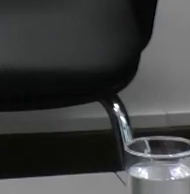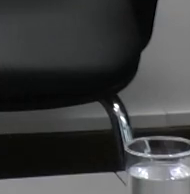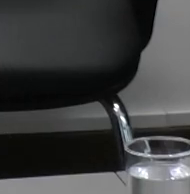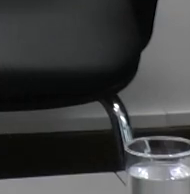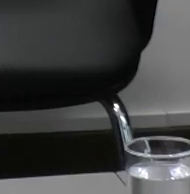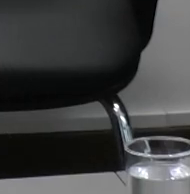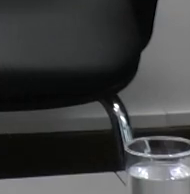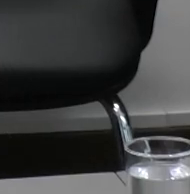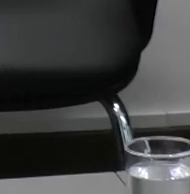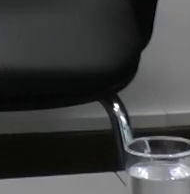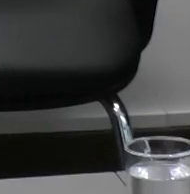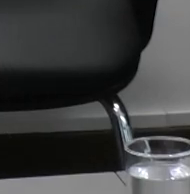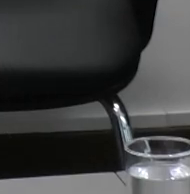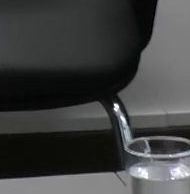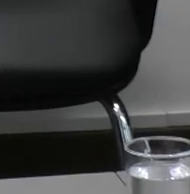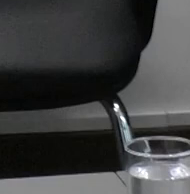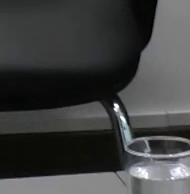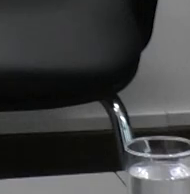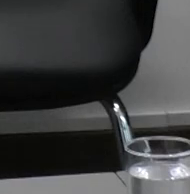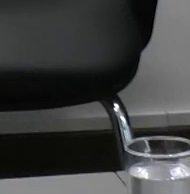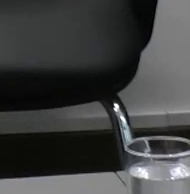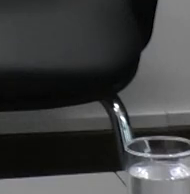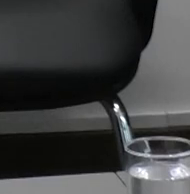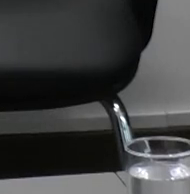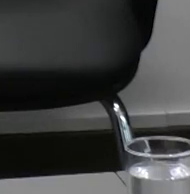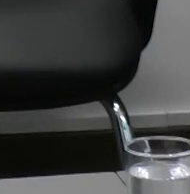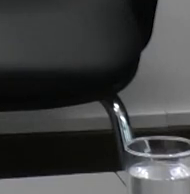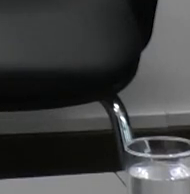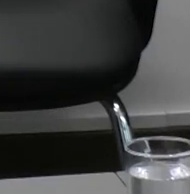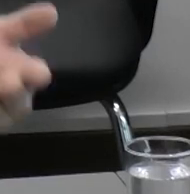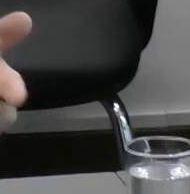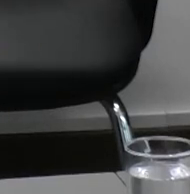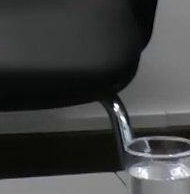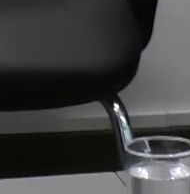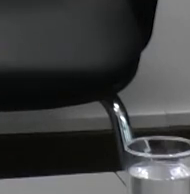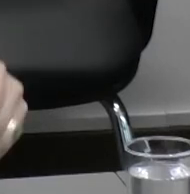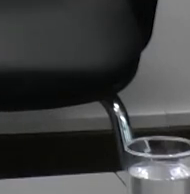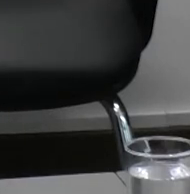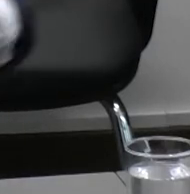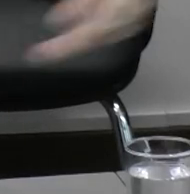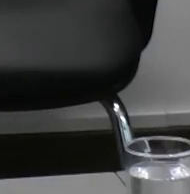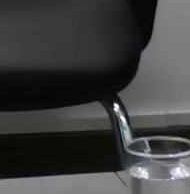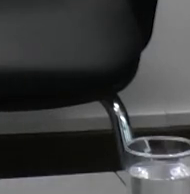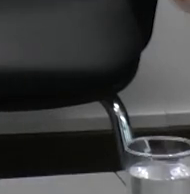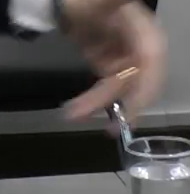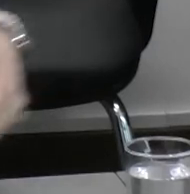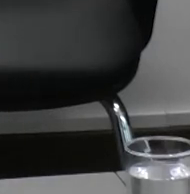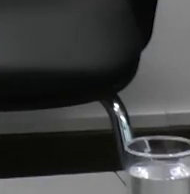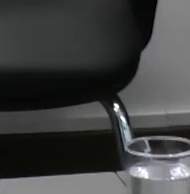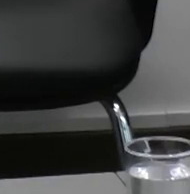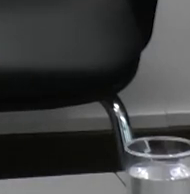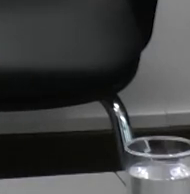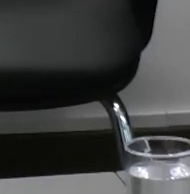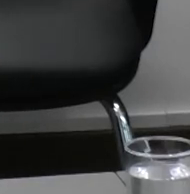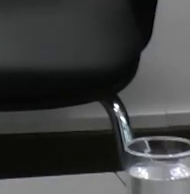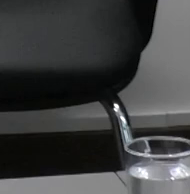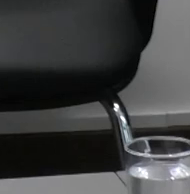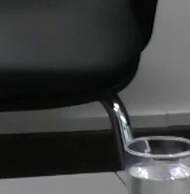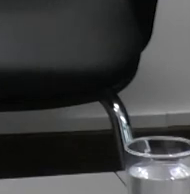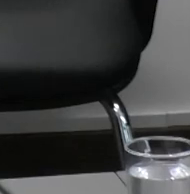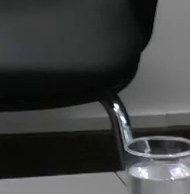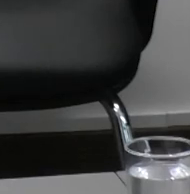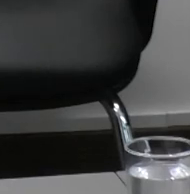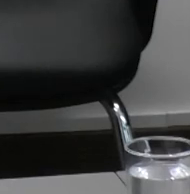federal, para apurar o que qualquer cego enxerga, passar na ponte Rio-Niterói e ver aquela infinidade, aquele deserto,